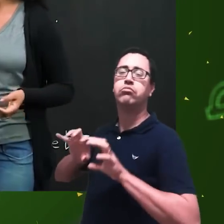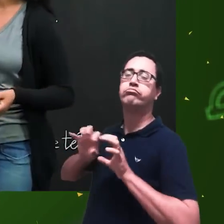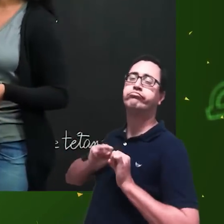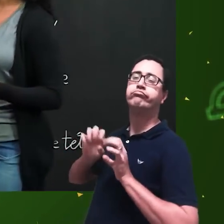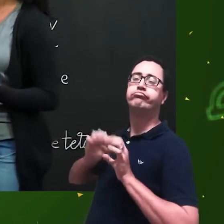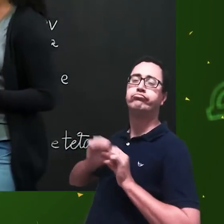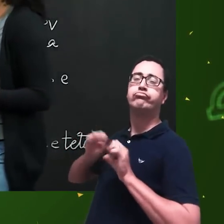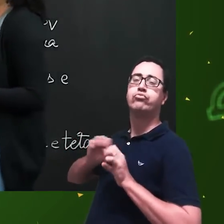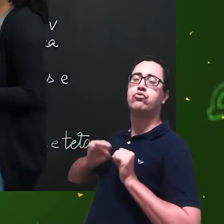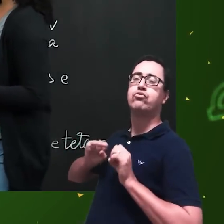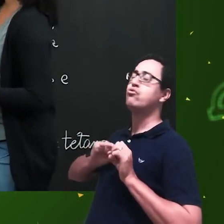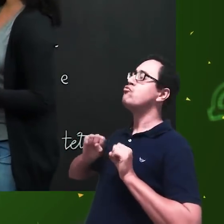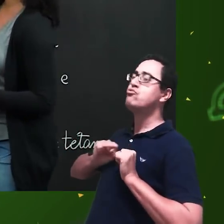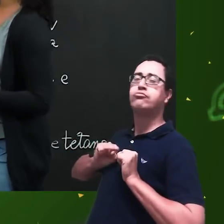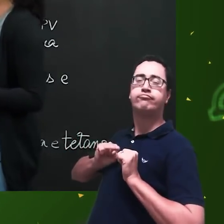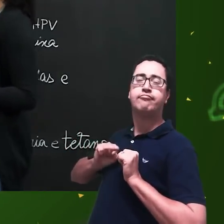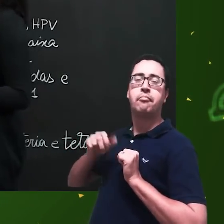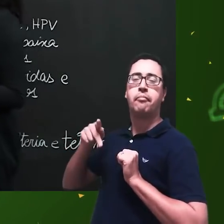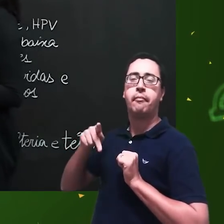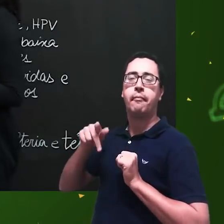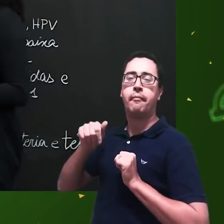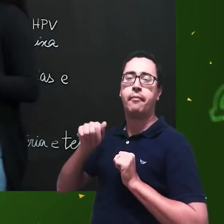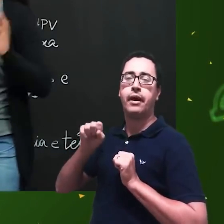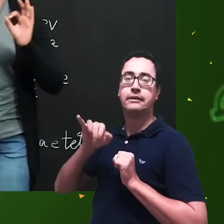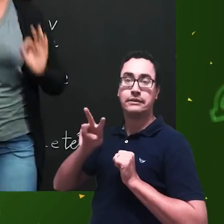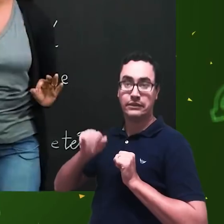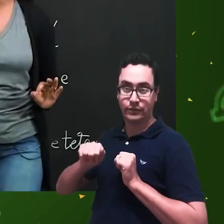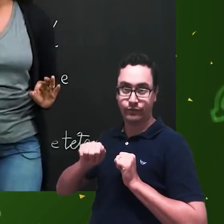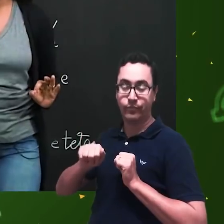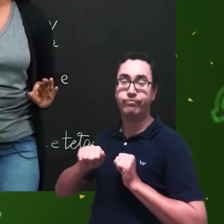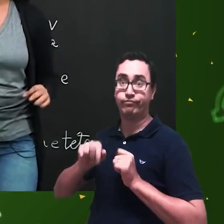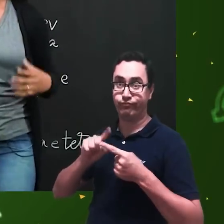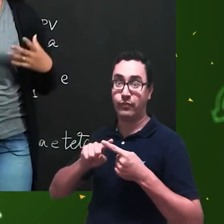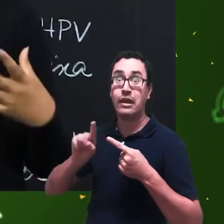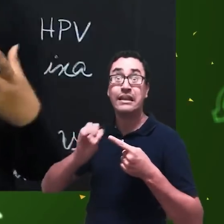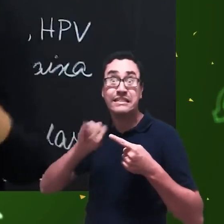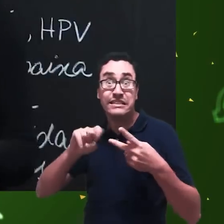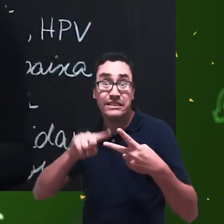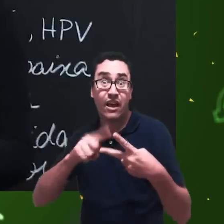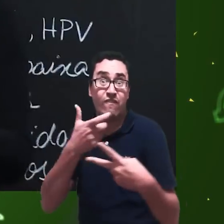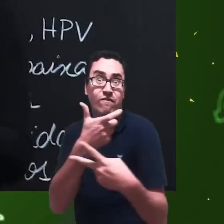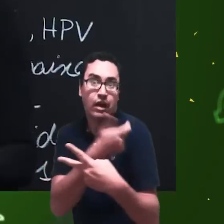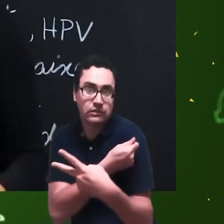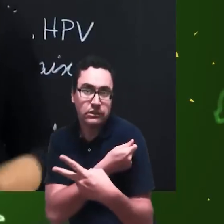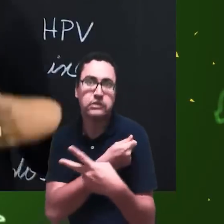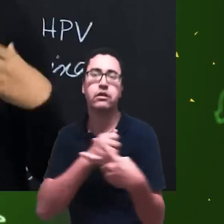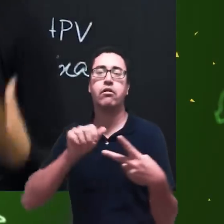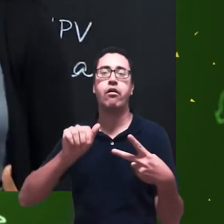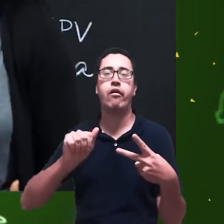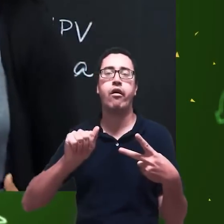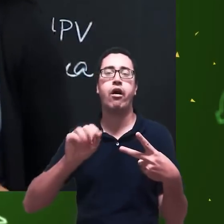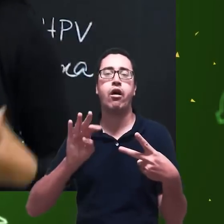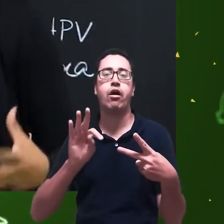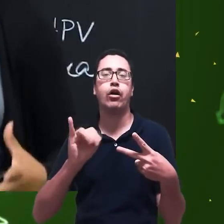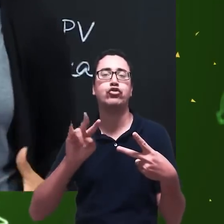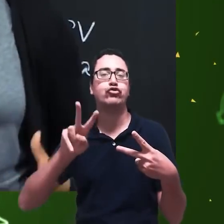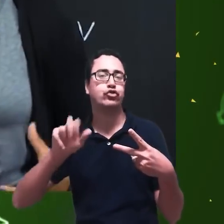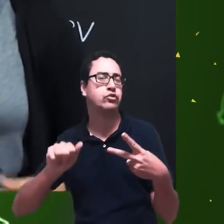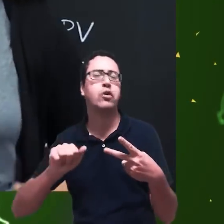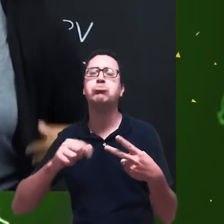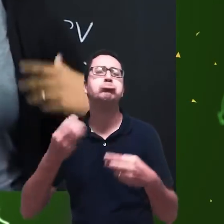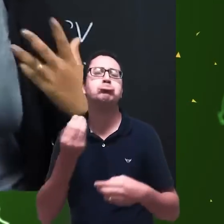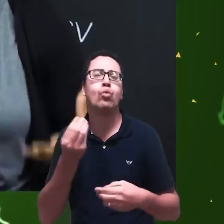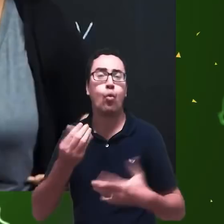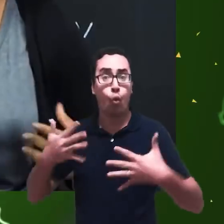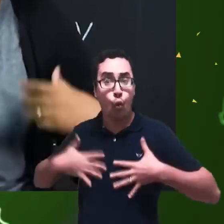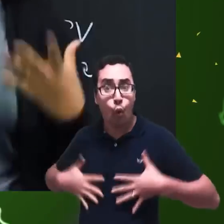quando a gente fala de vacina, eu estou falando de imunização ativa. Afinal, o seu corpo tem que trabalhar para